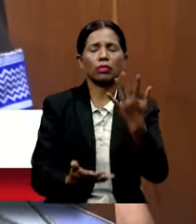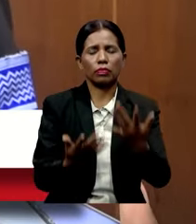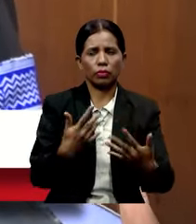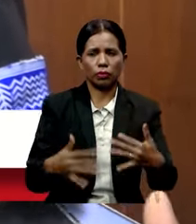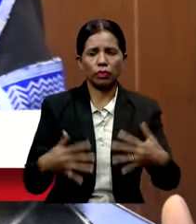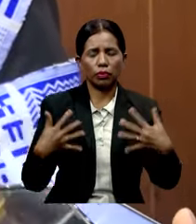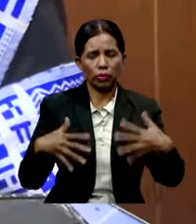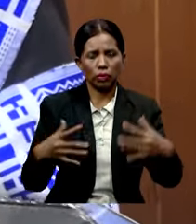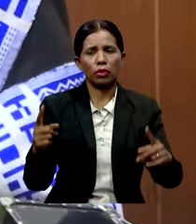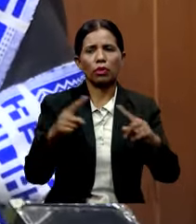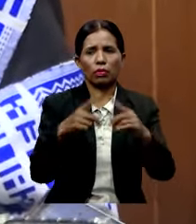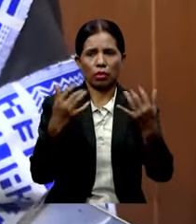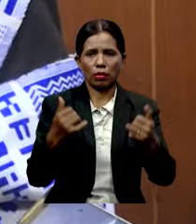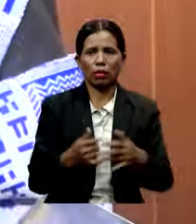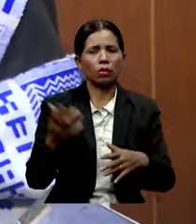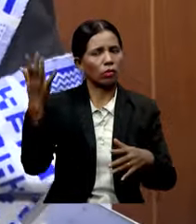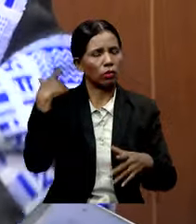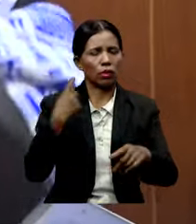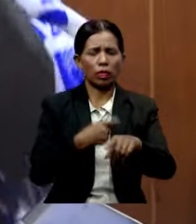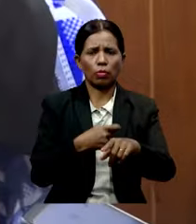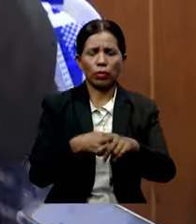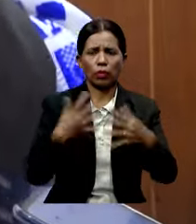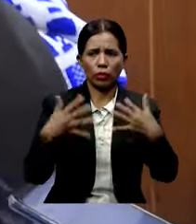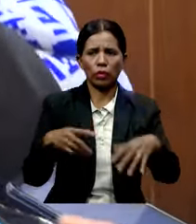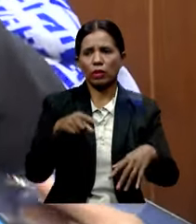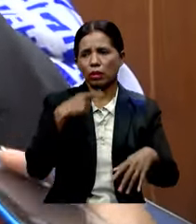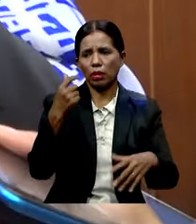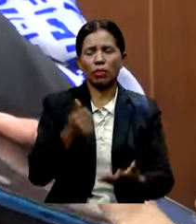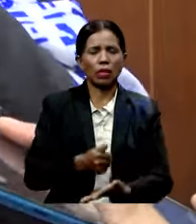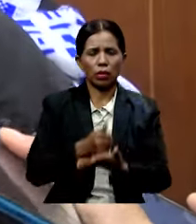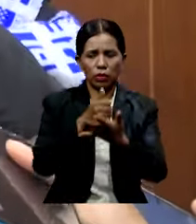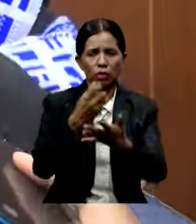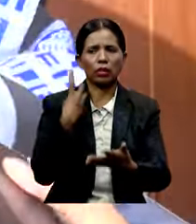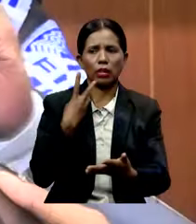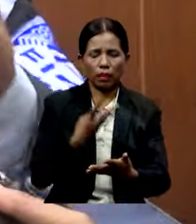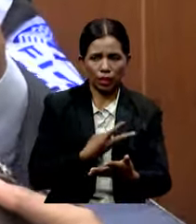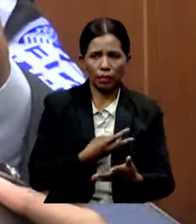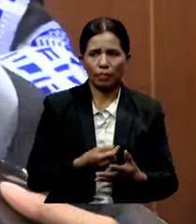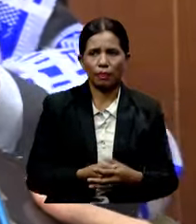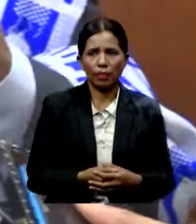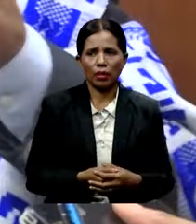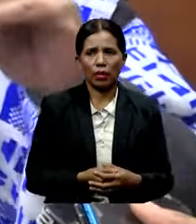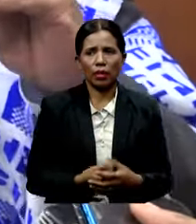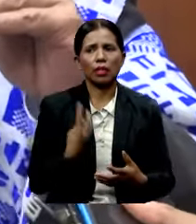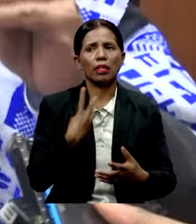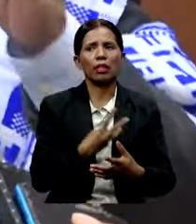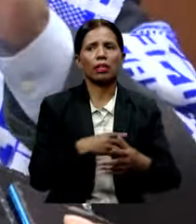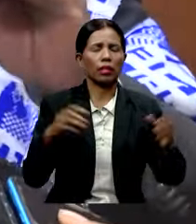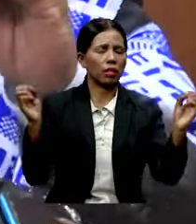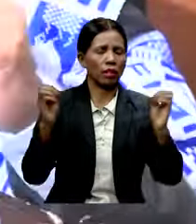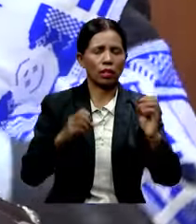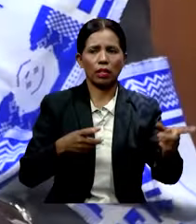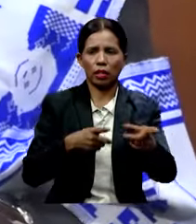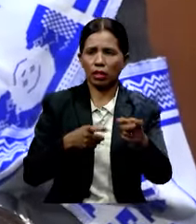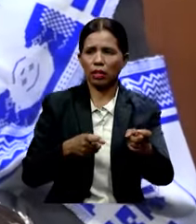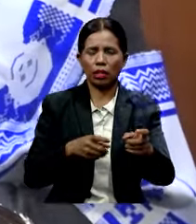O que ia funularem, sema que quando ia menos zona, leio naquilo que